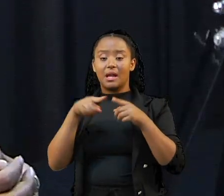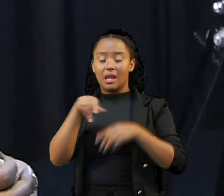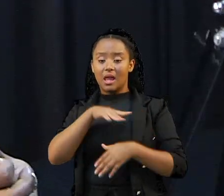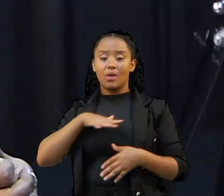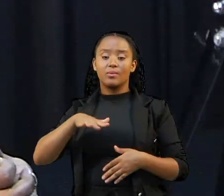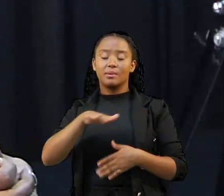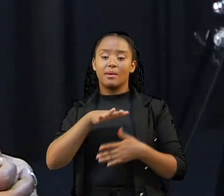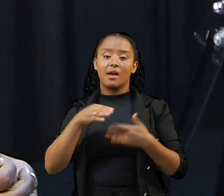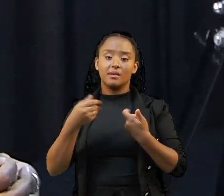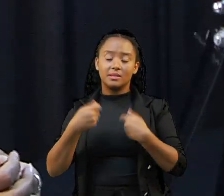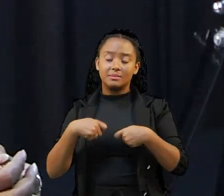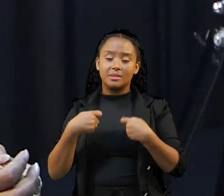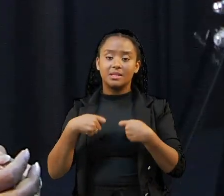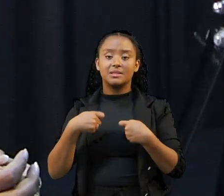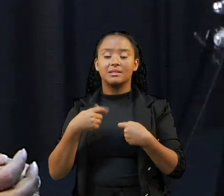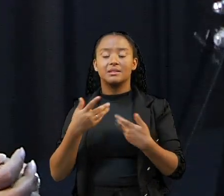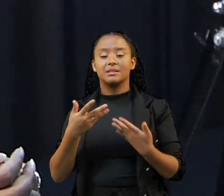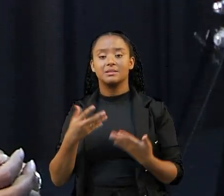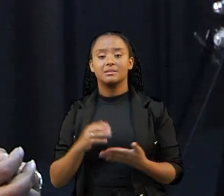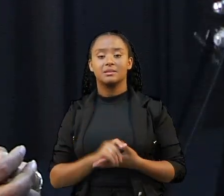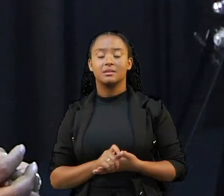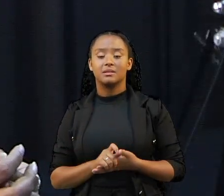um espaço que exige